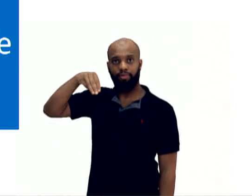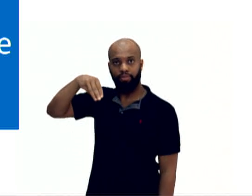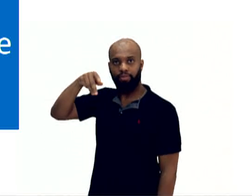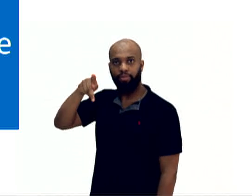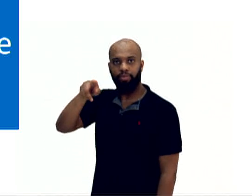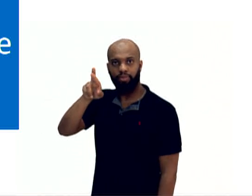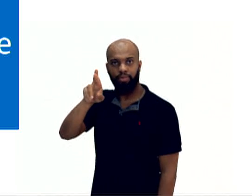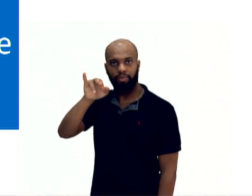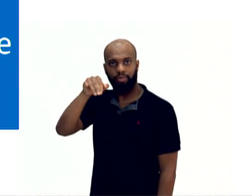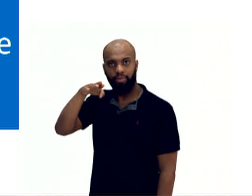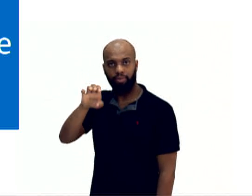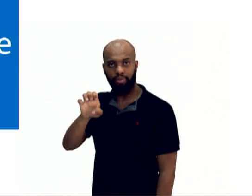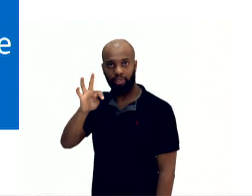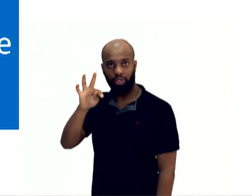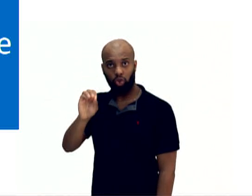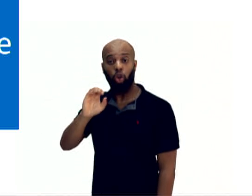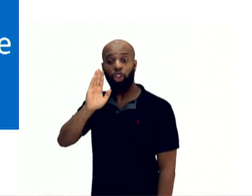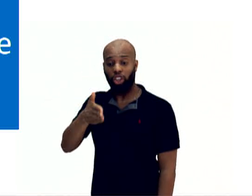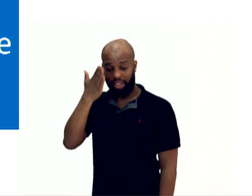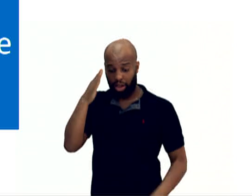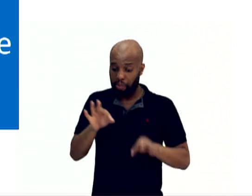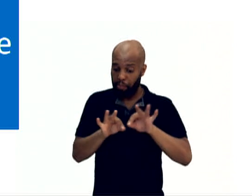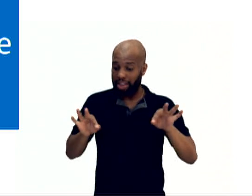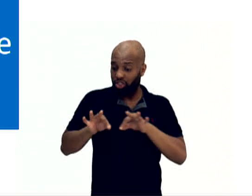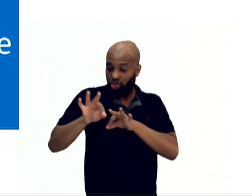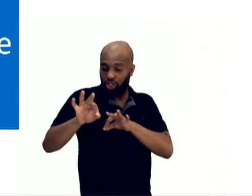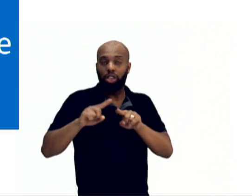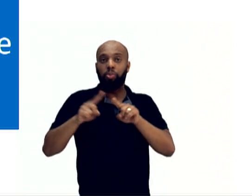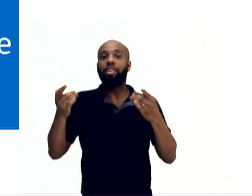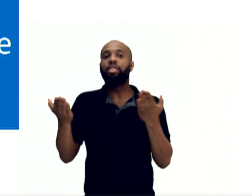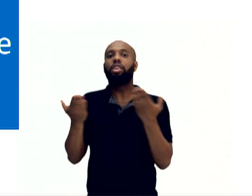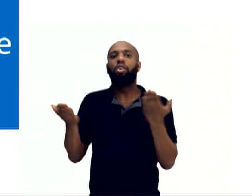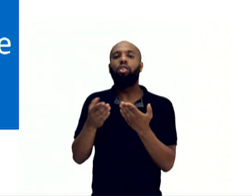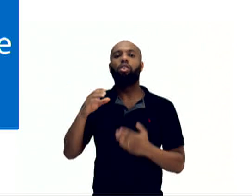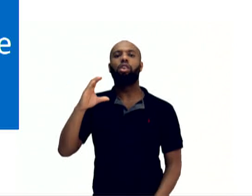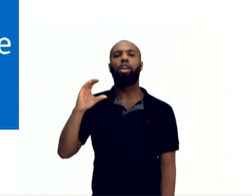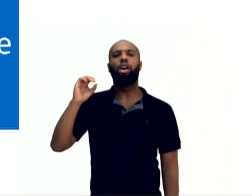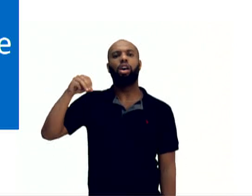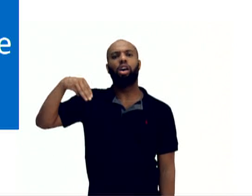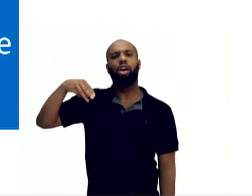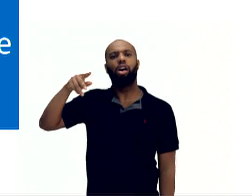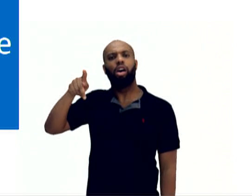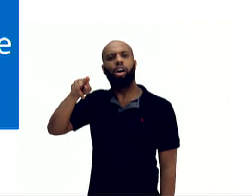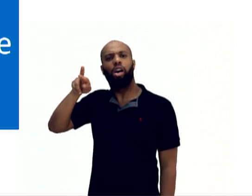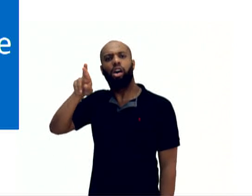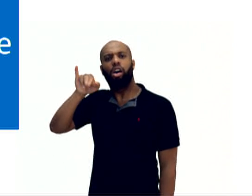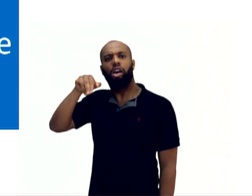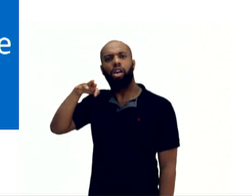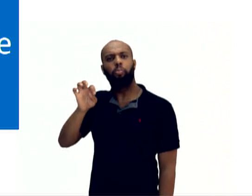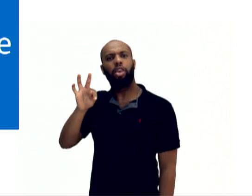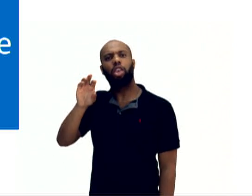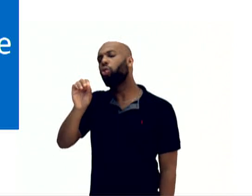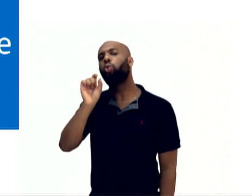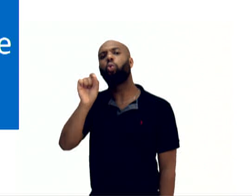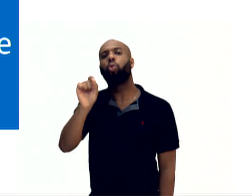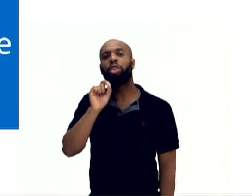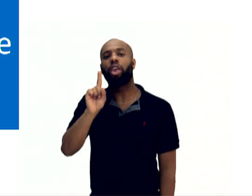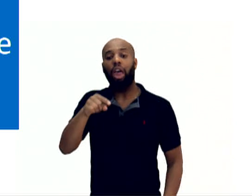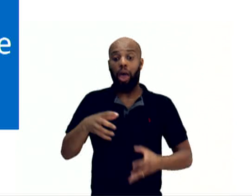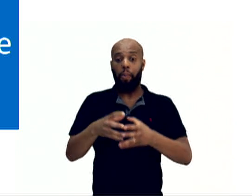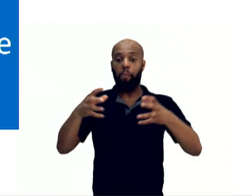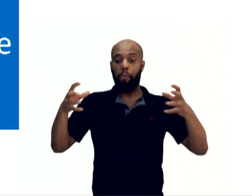quê? Comparando. Mas como é que você compara, por exemplo, como é que você chega lá e fala assim, professora, eu